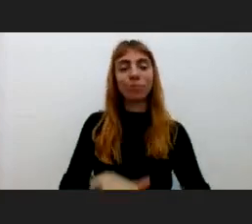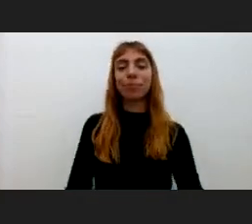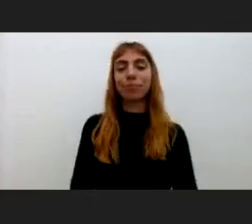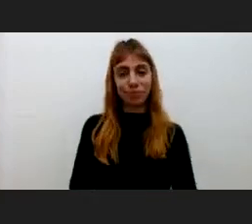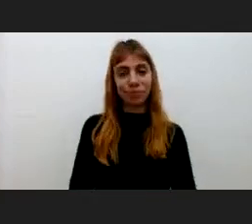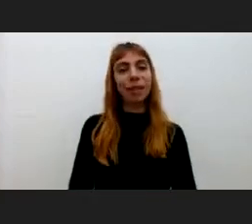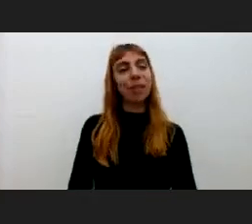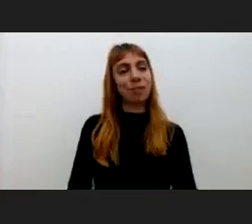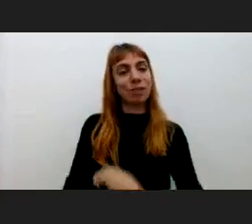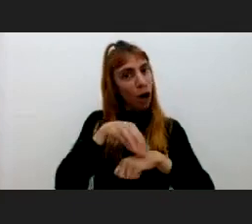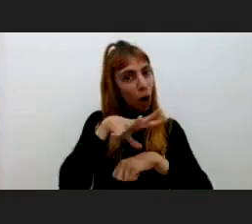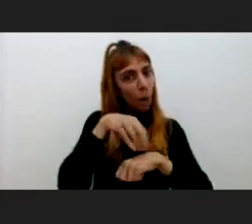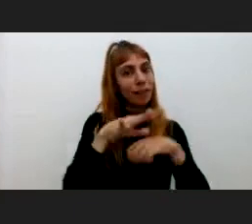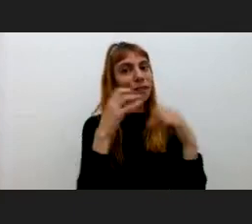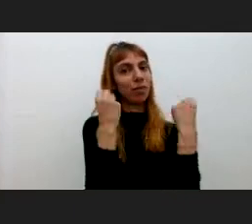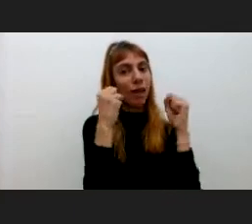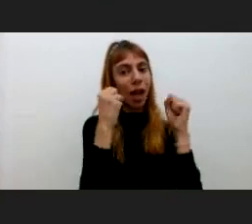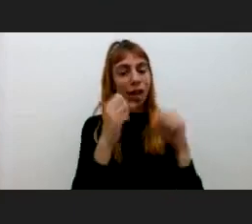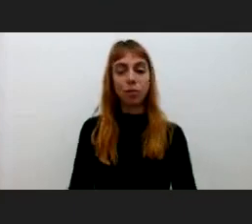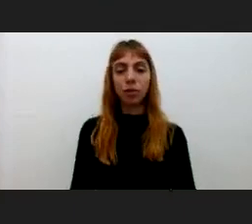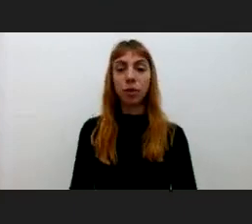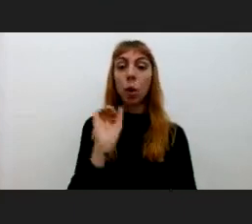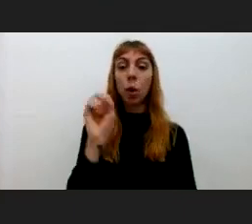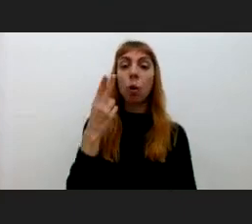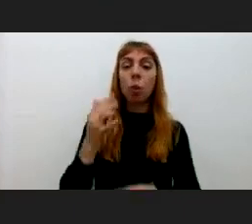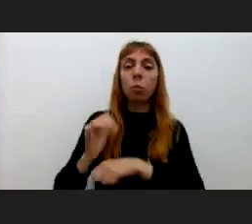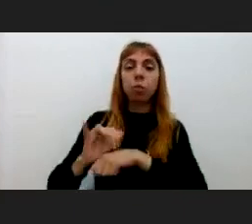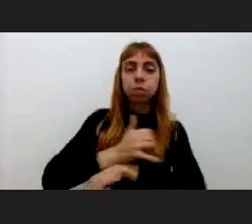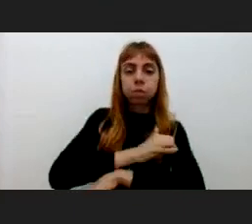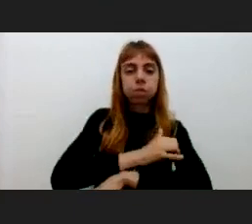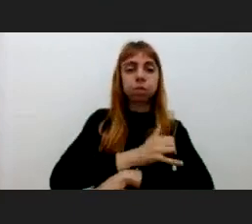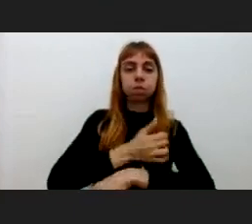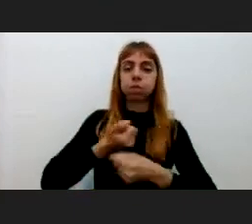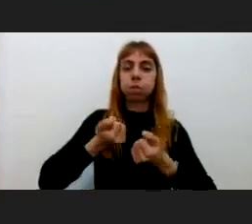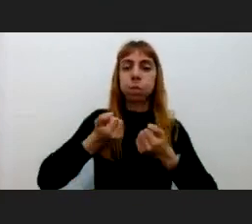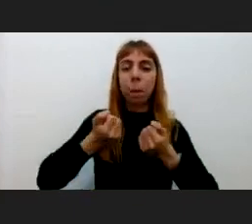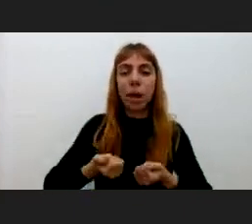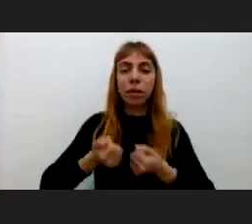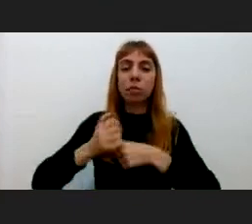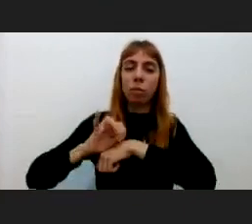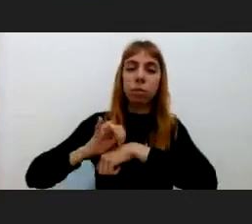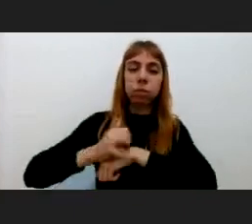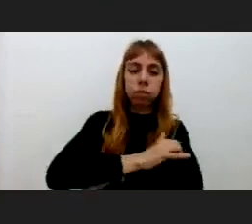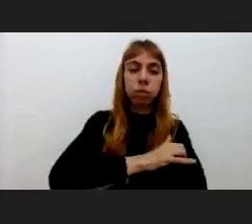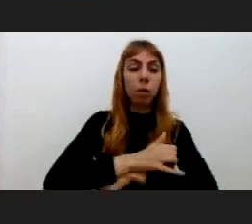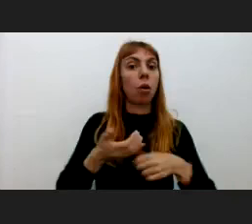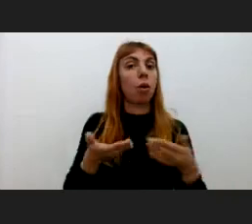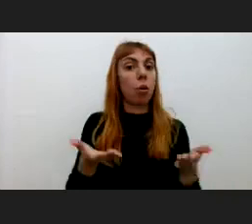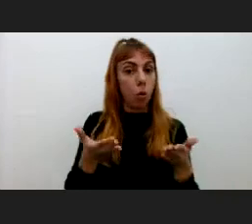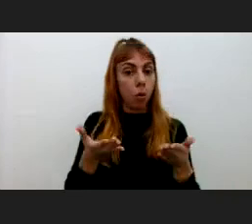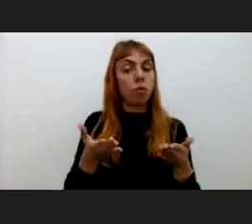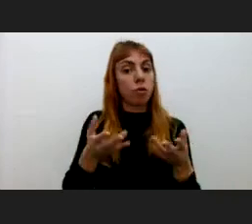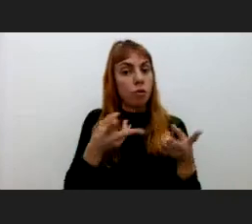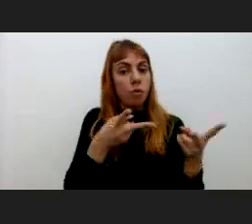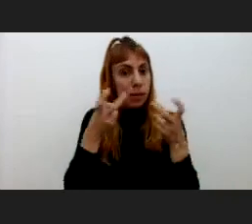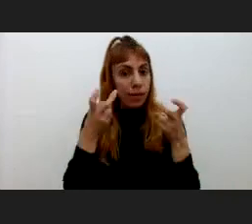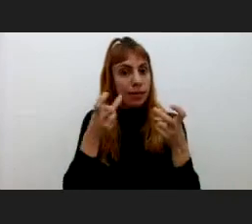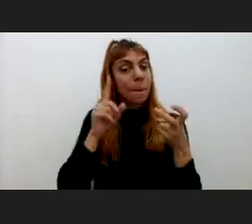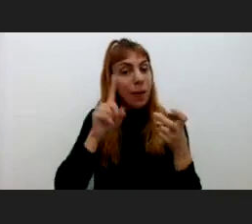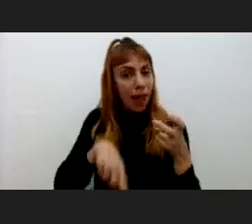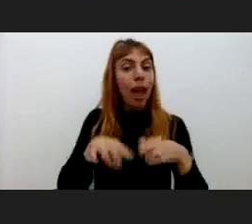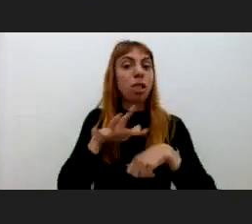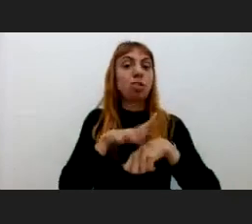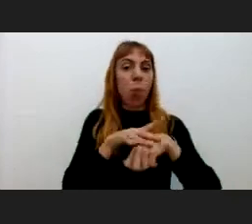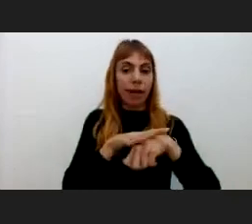é reconhecida hoje como uma doença. Há muito tempo atrás, a obesidade é uma condição. Não